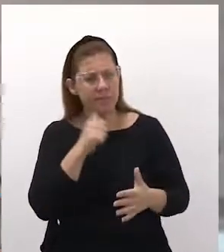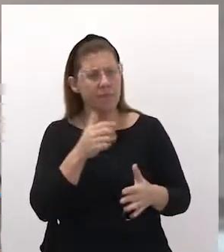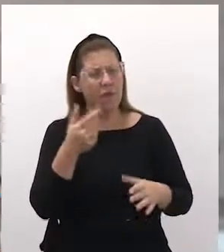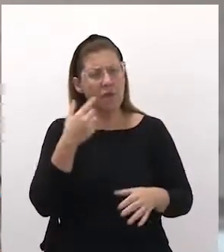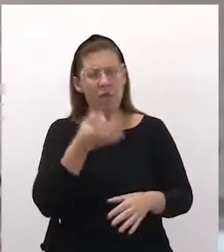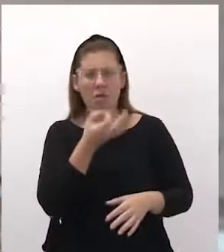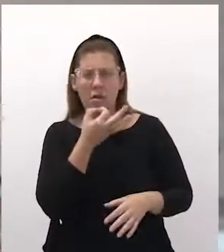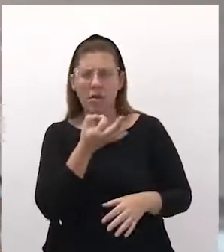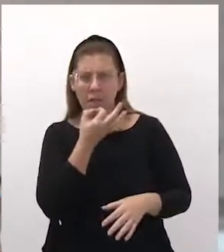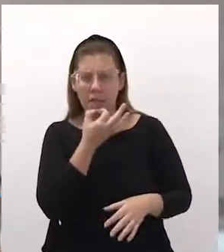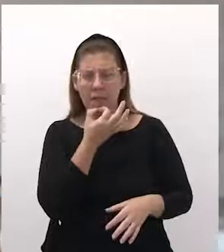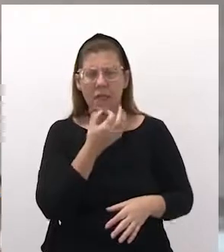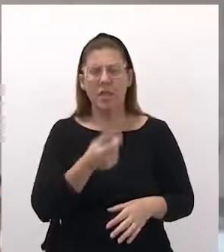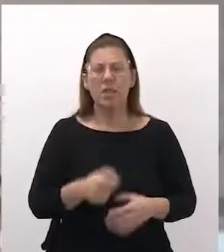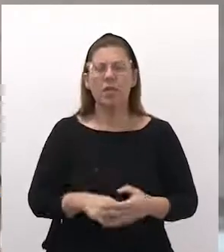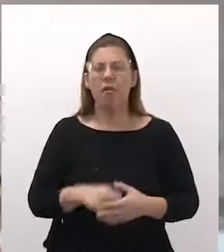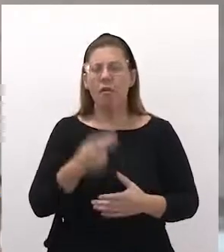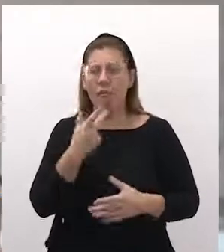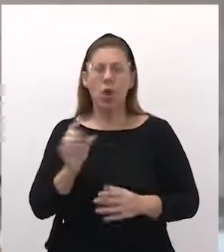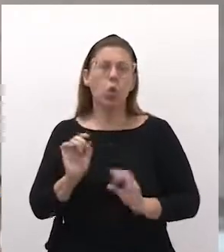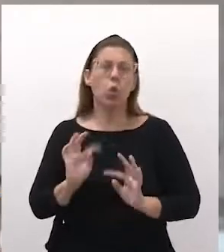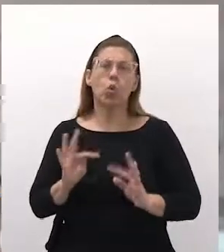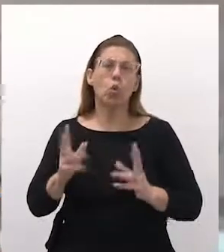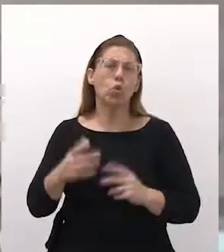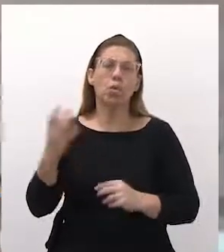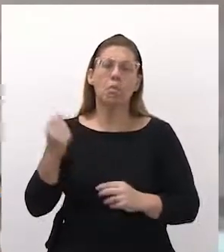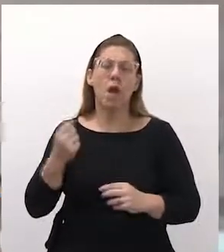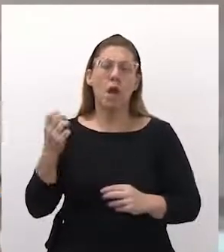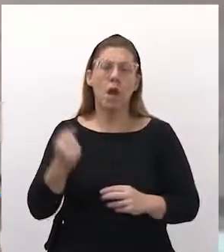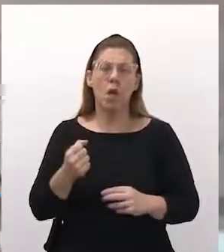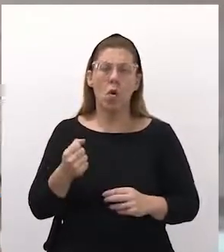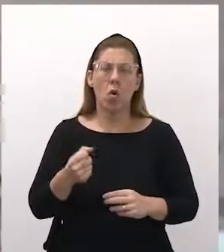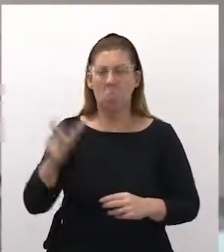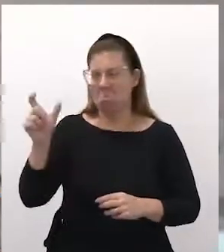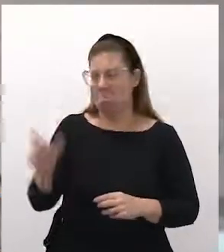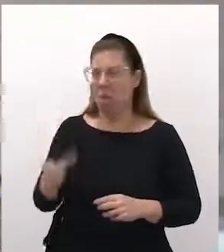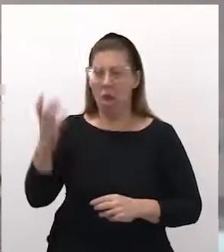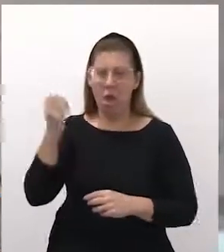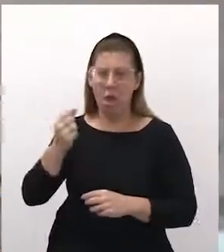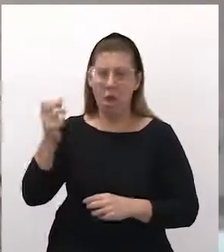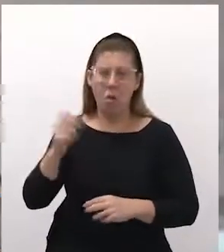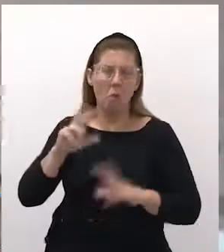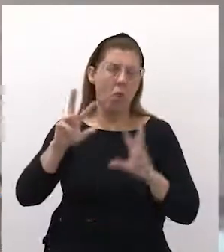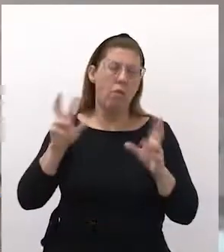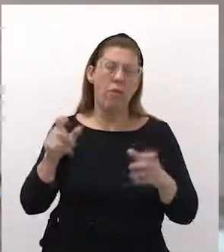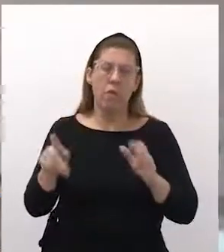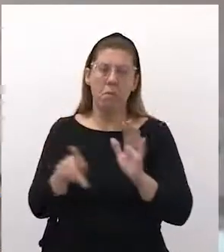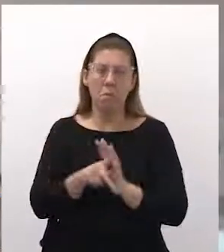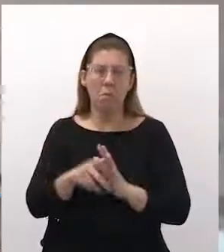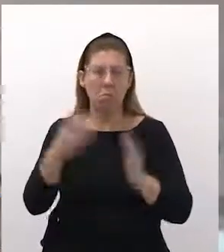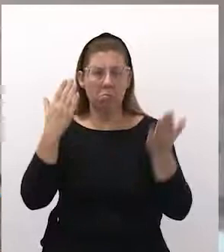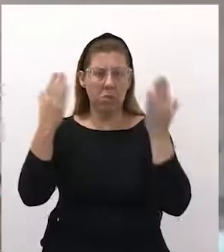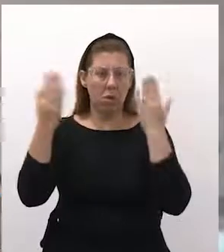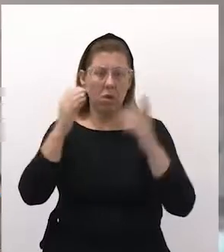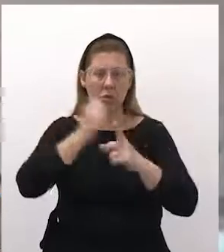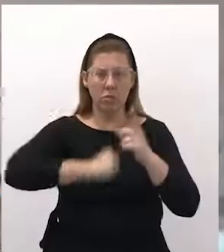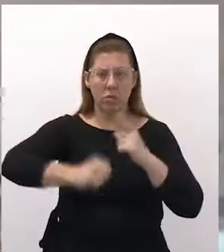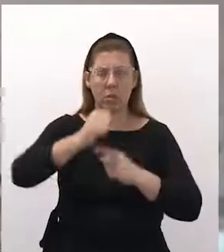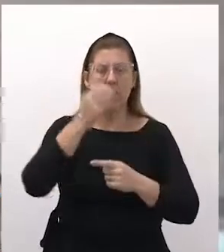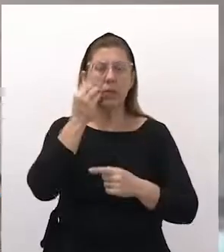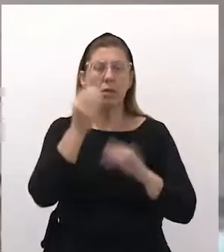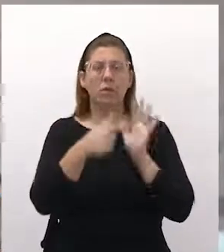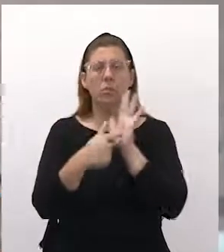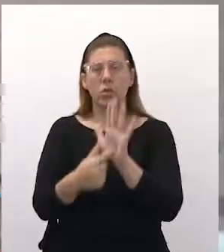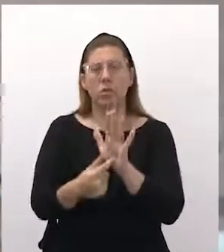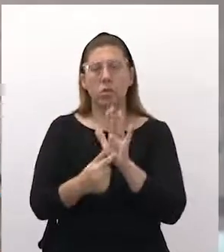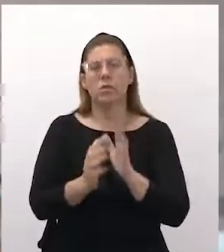da branquitude, que é uma teoria que é da psicologia social, para tentar mostrar